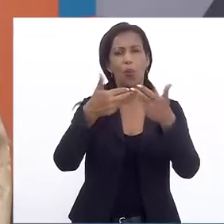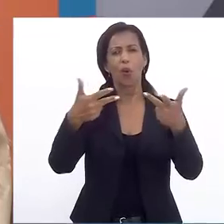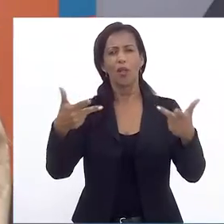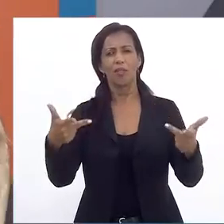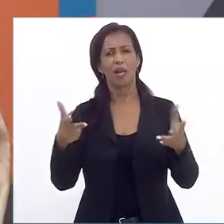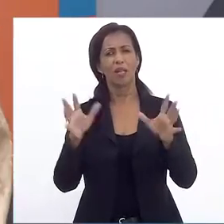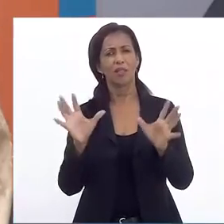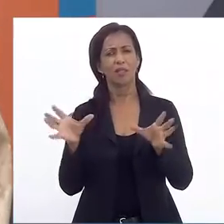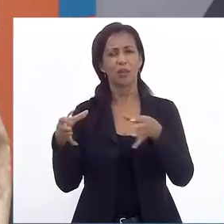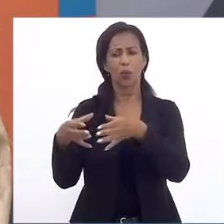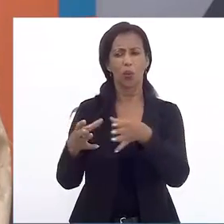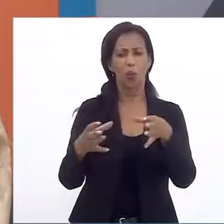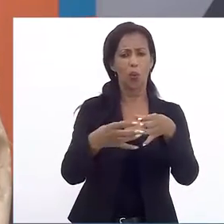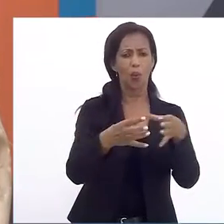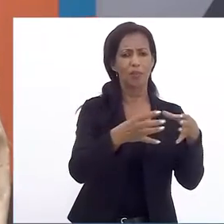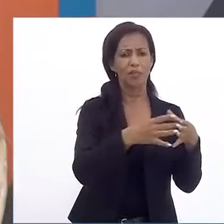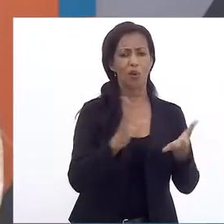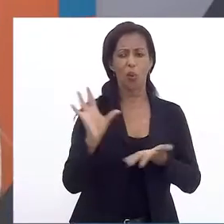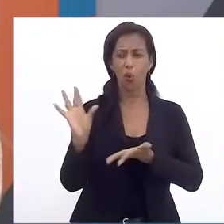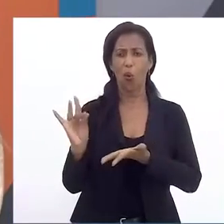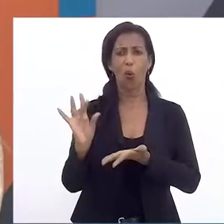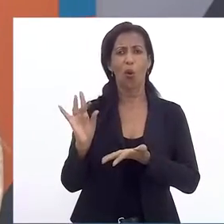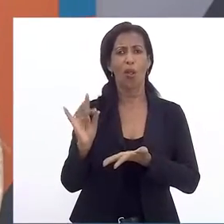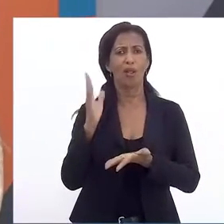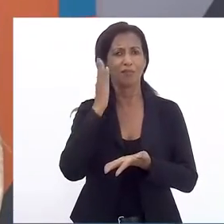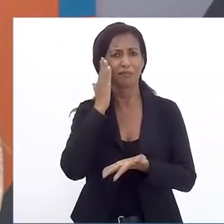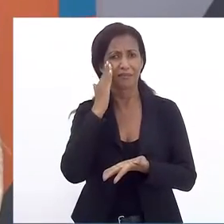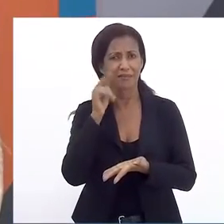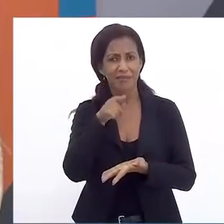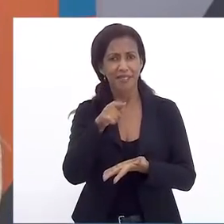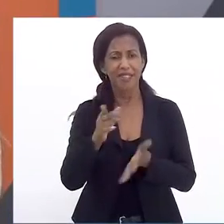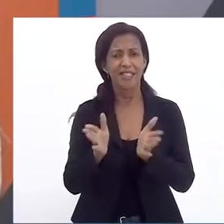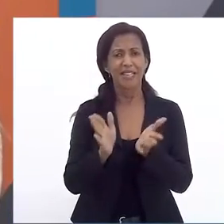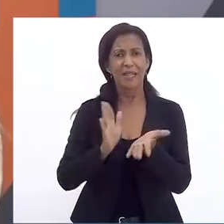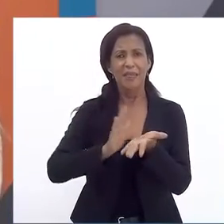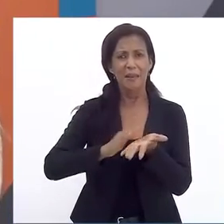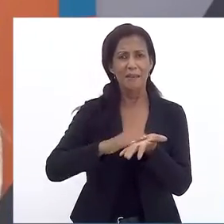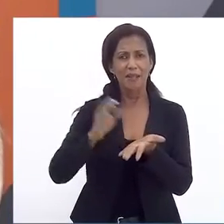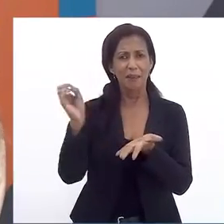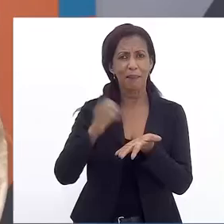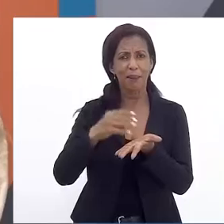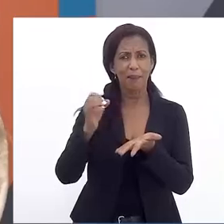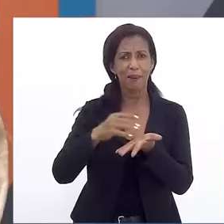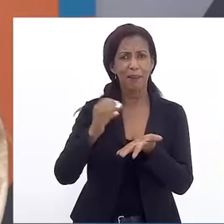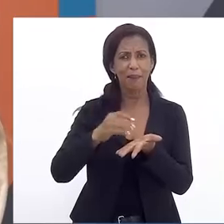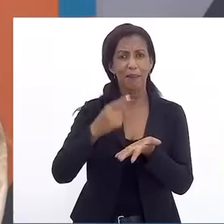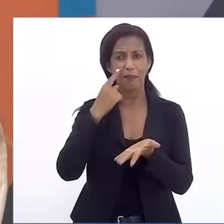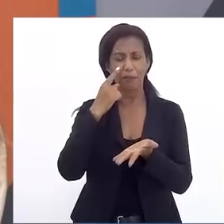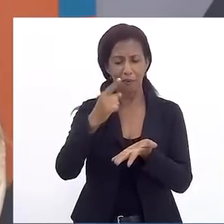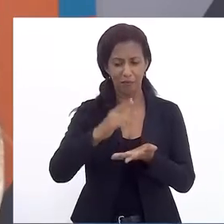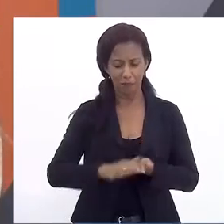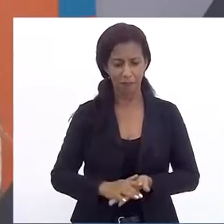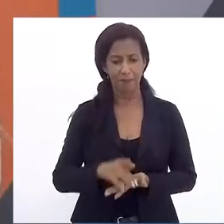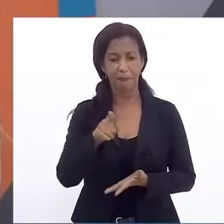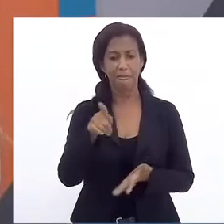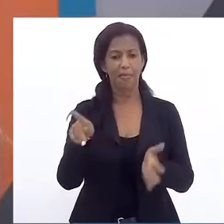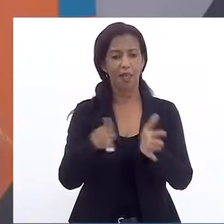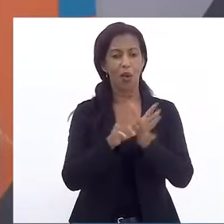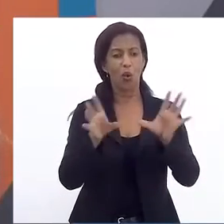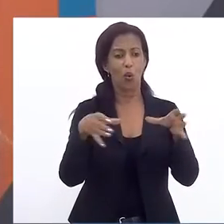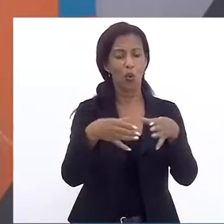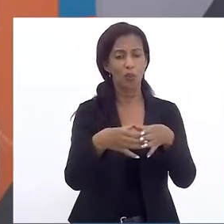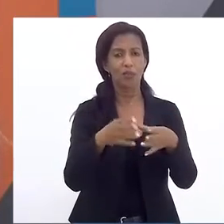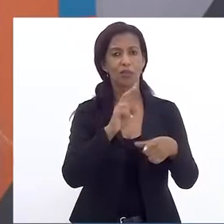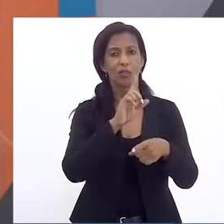tantos predicados e participa de tantas comissões que eu tive até que fazer uma cola aqui para saber que essa demanda chegou até a senhora.